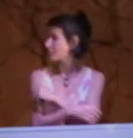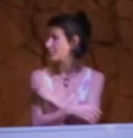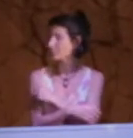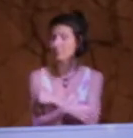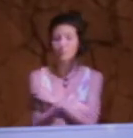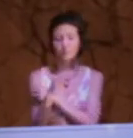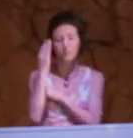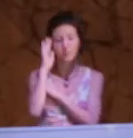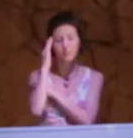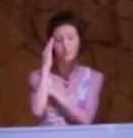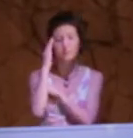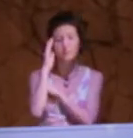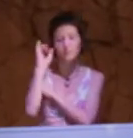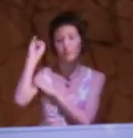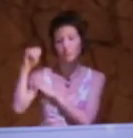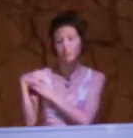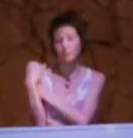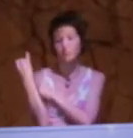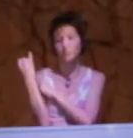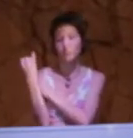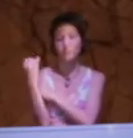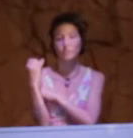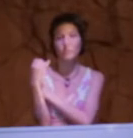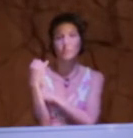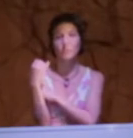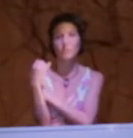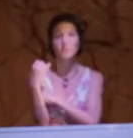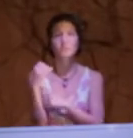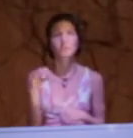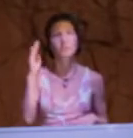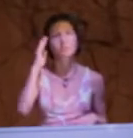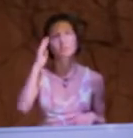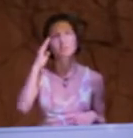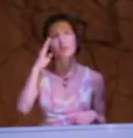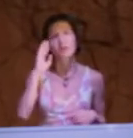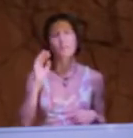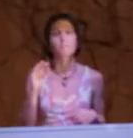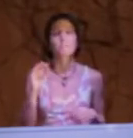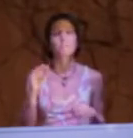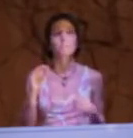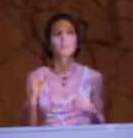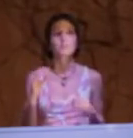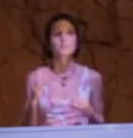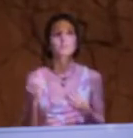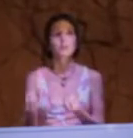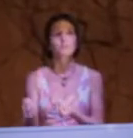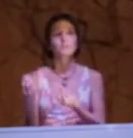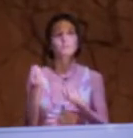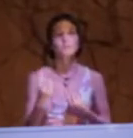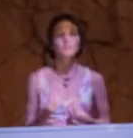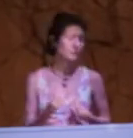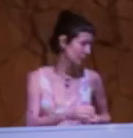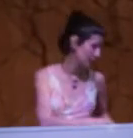construtor ali de palavras, eu vou pensar também nesse lugar dela como rainha. E outras questões também que eu